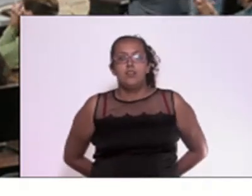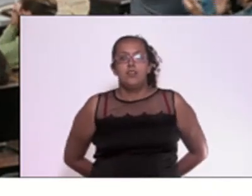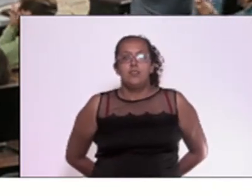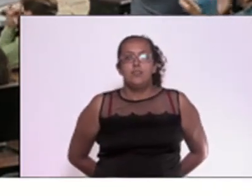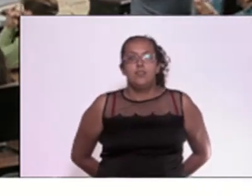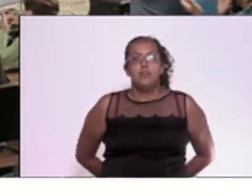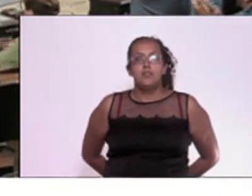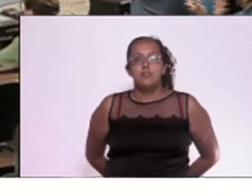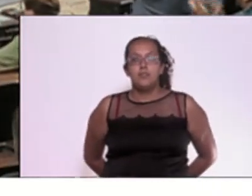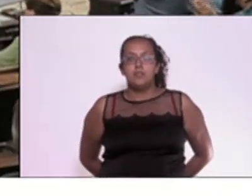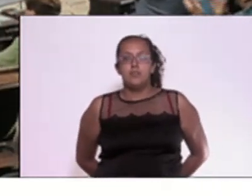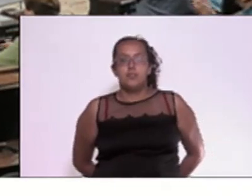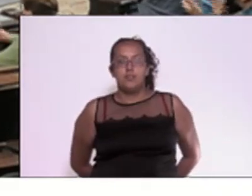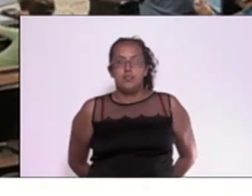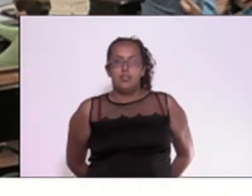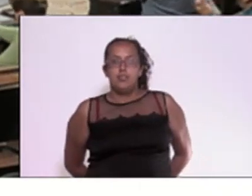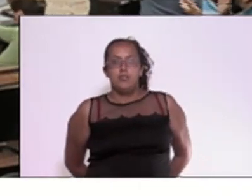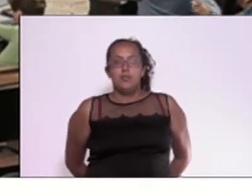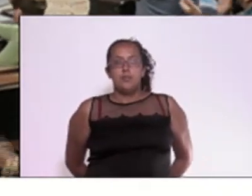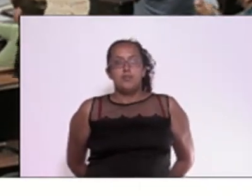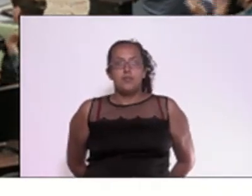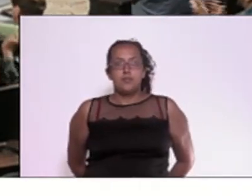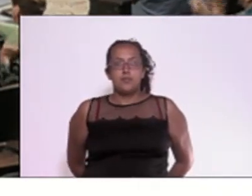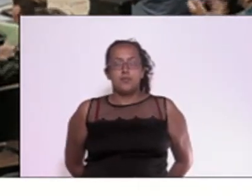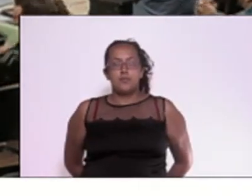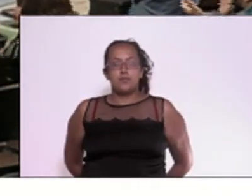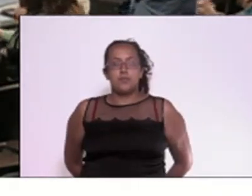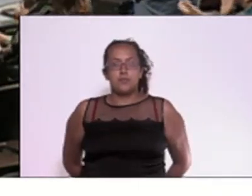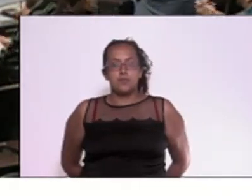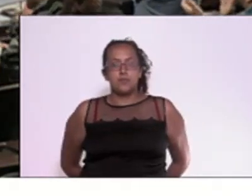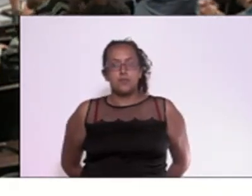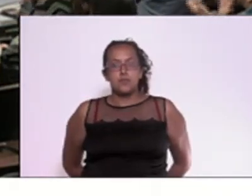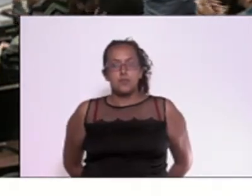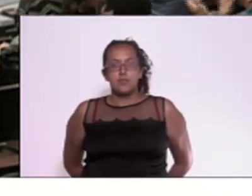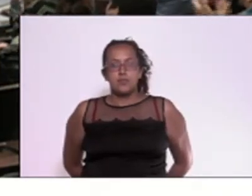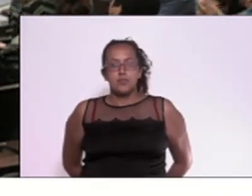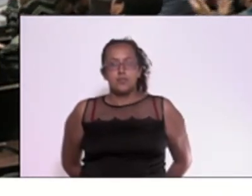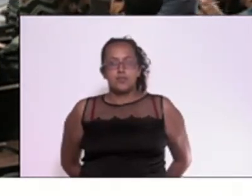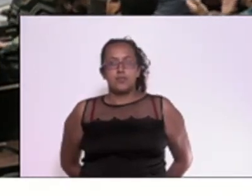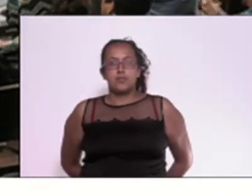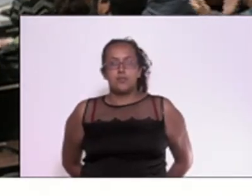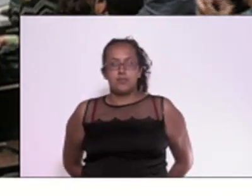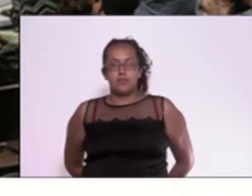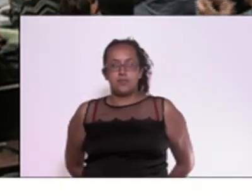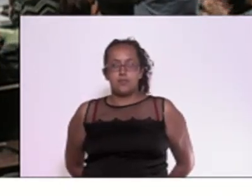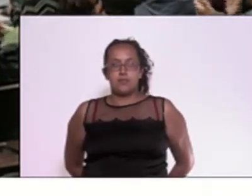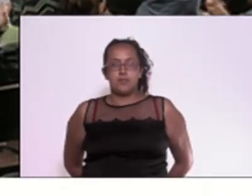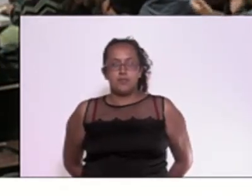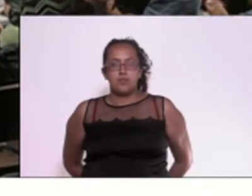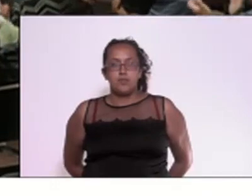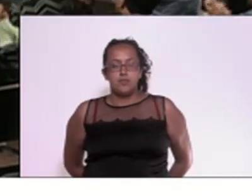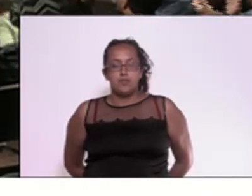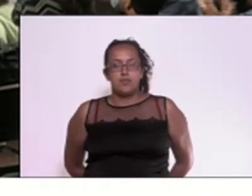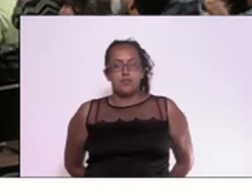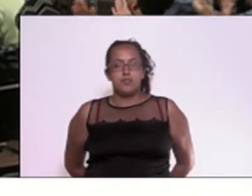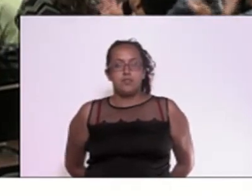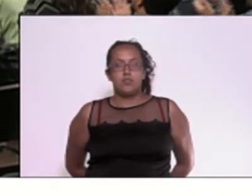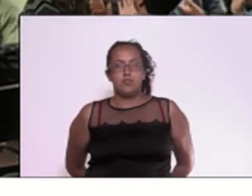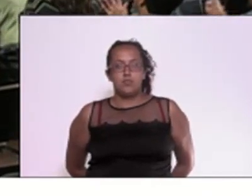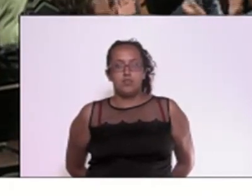e nela havia a possibilidade de ganhar algum dinheiro, principalmente em meses especiais. Assim, por exemplo,